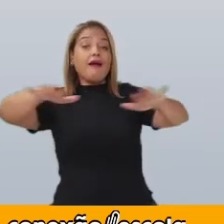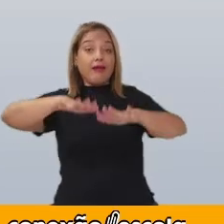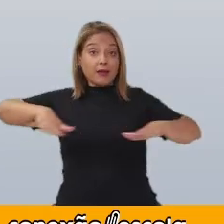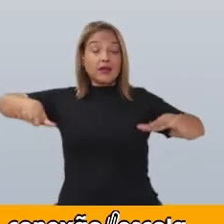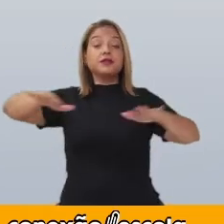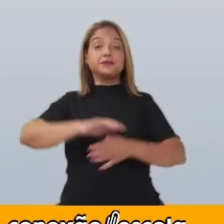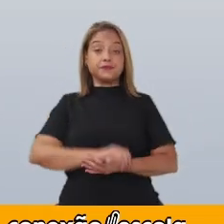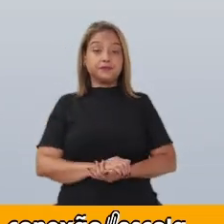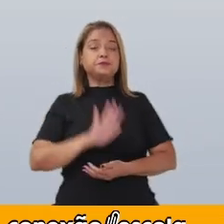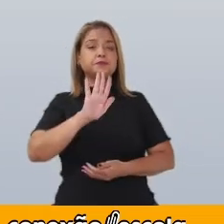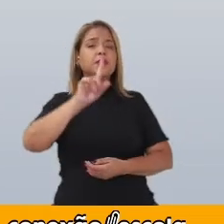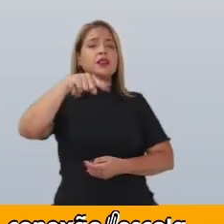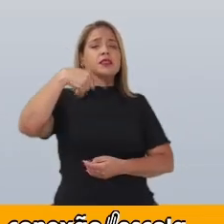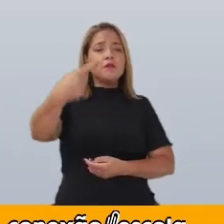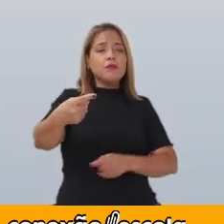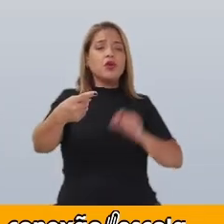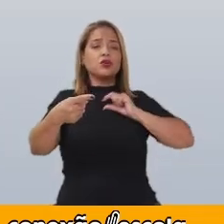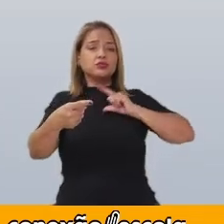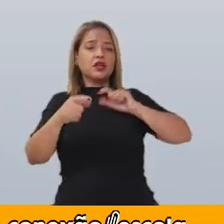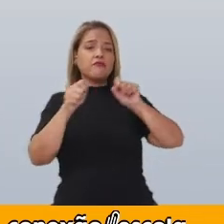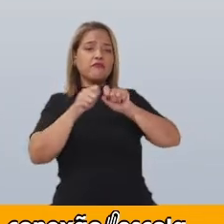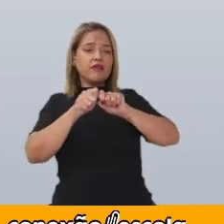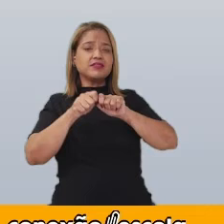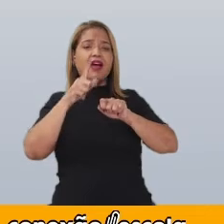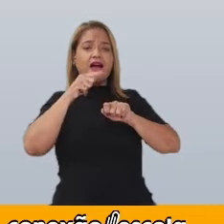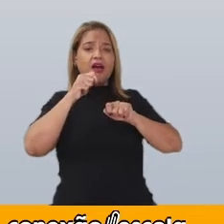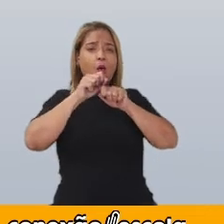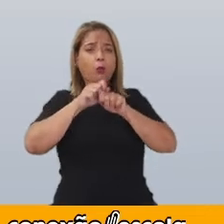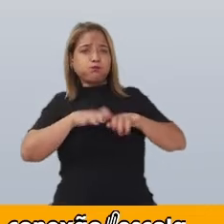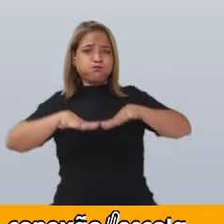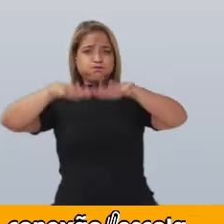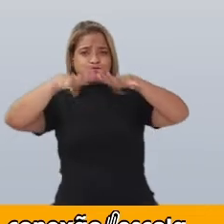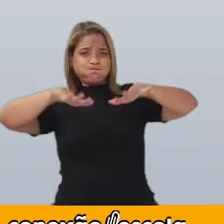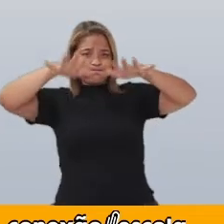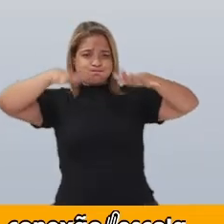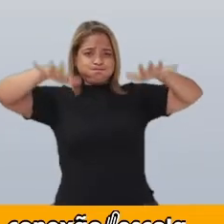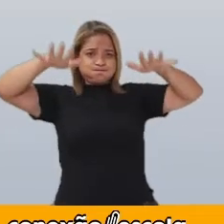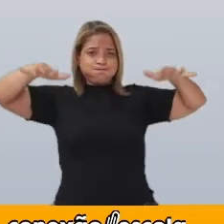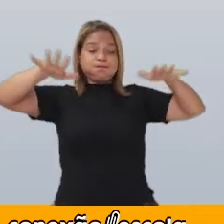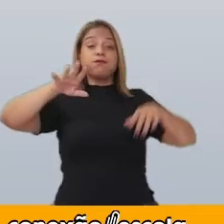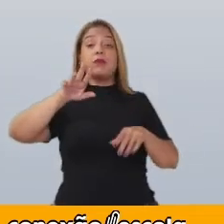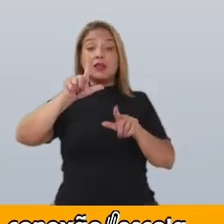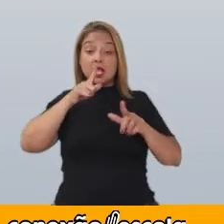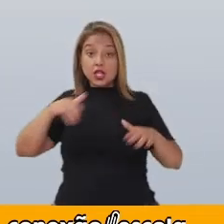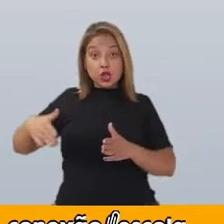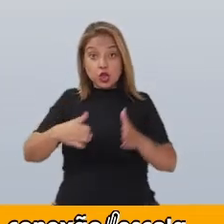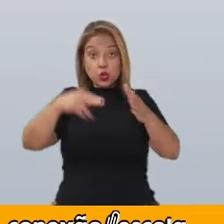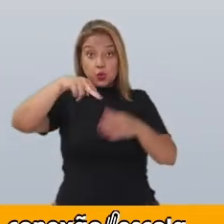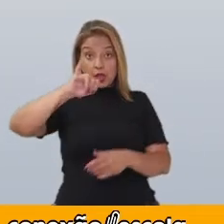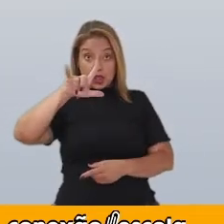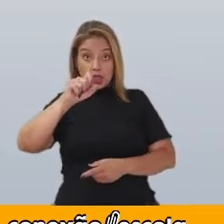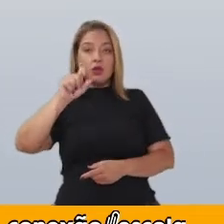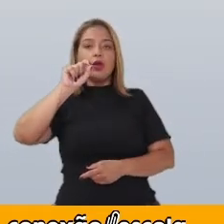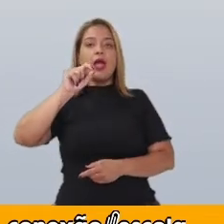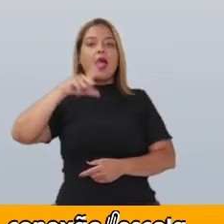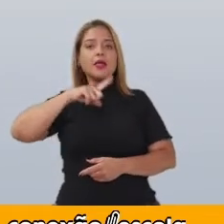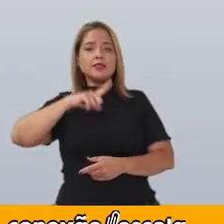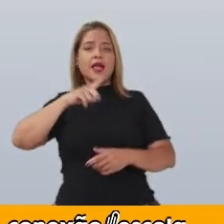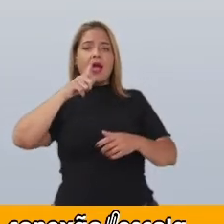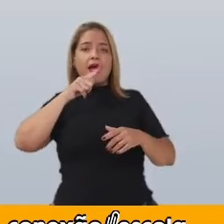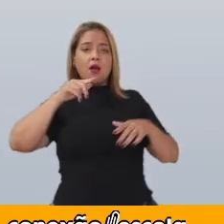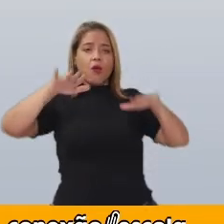inundações anuais do rio Nilo, quando as águas baixavam, as terras agrícolas precisavam